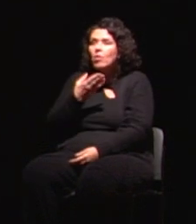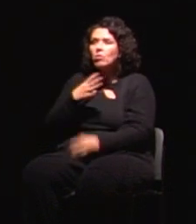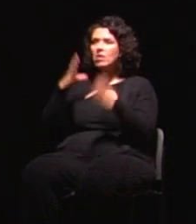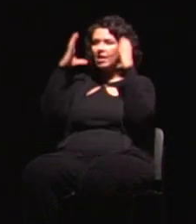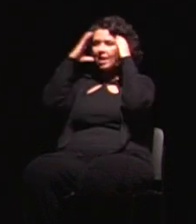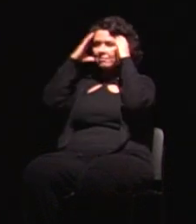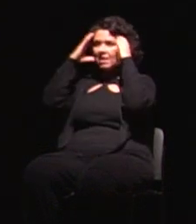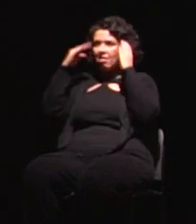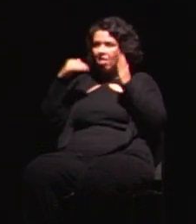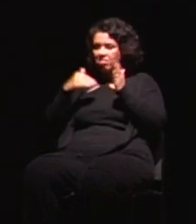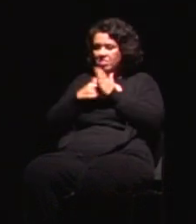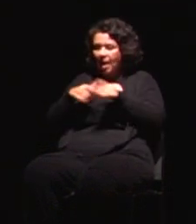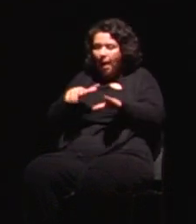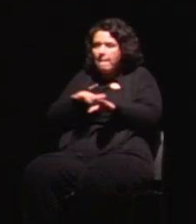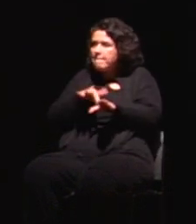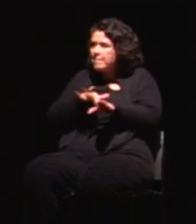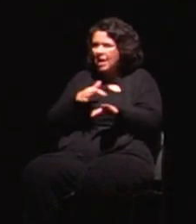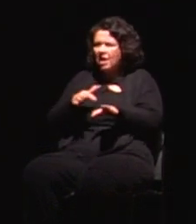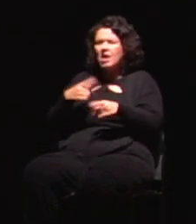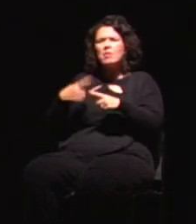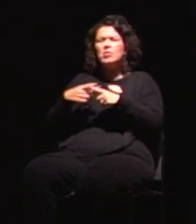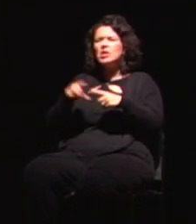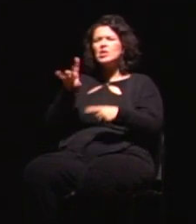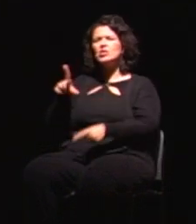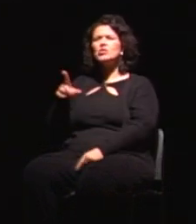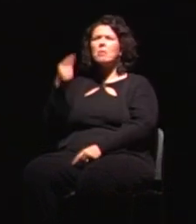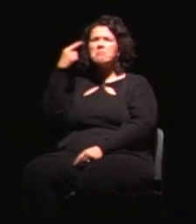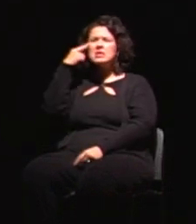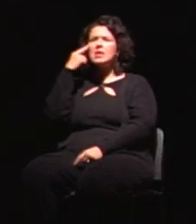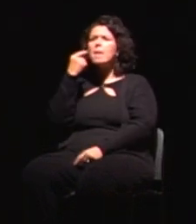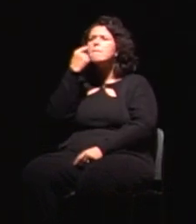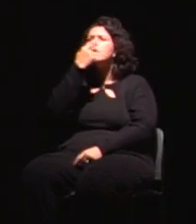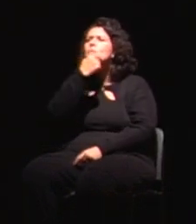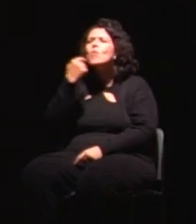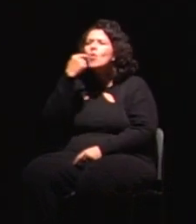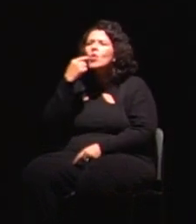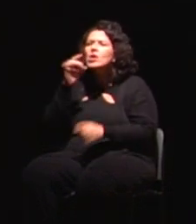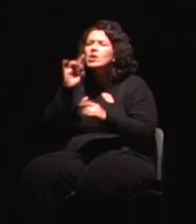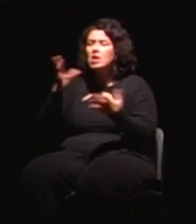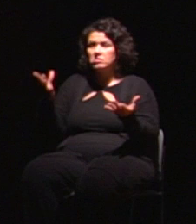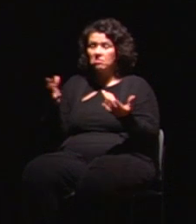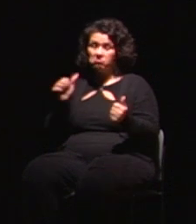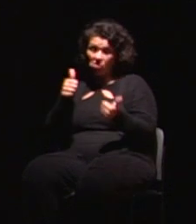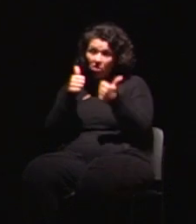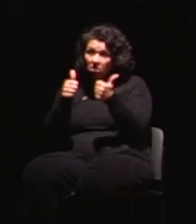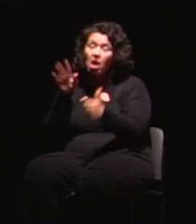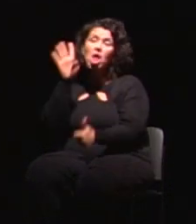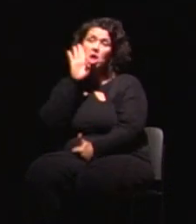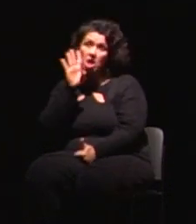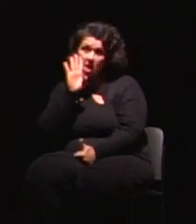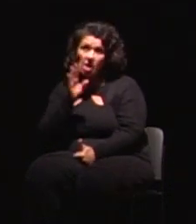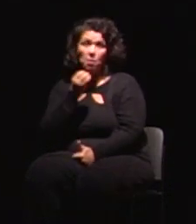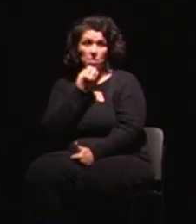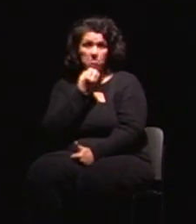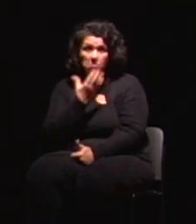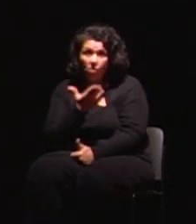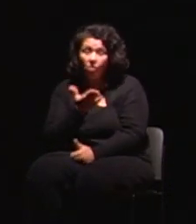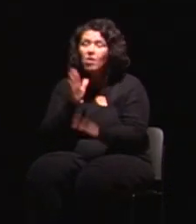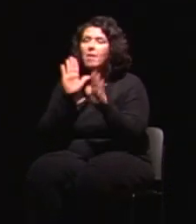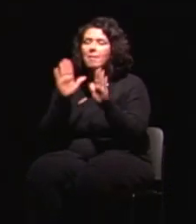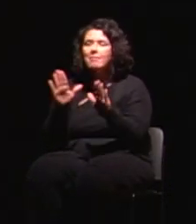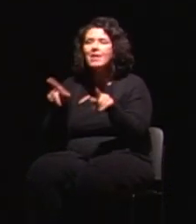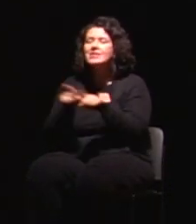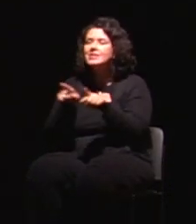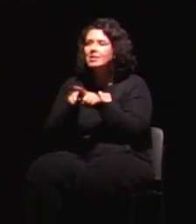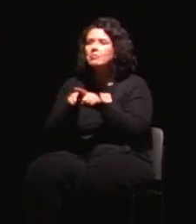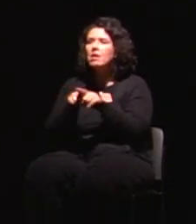é esse de dar essa prioridade para a boca? A boca é legal, beijo na boca é bom, mas beijo